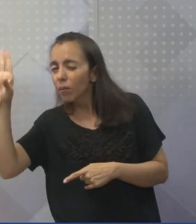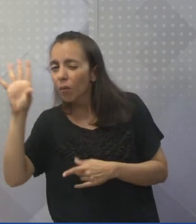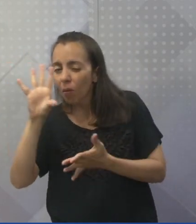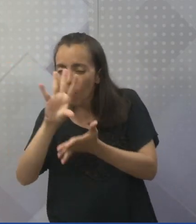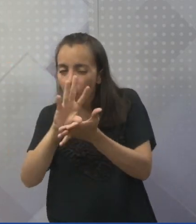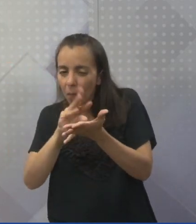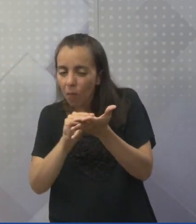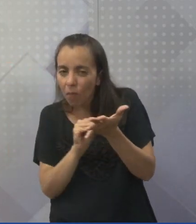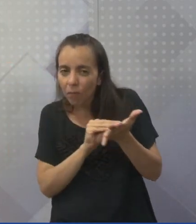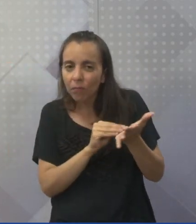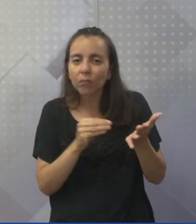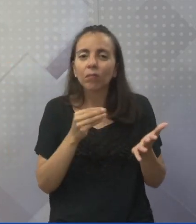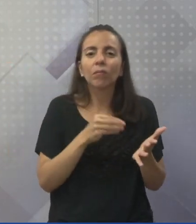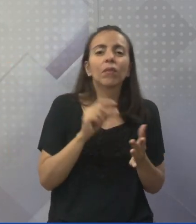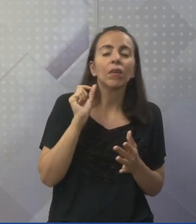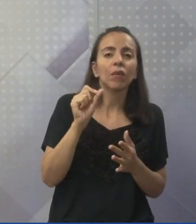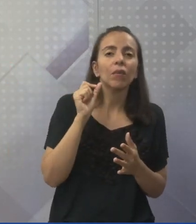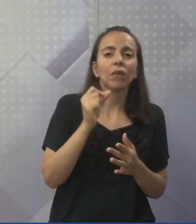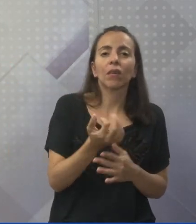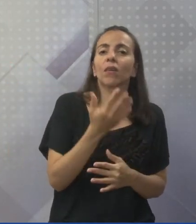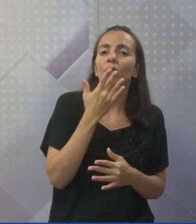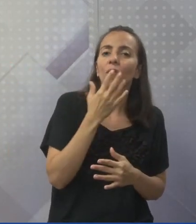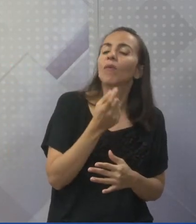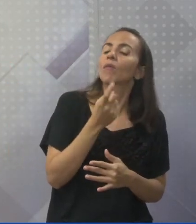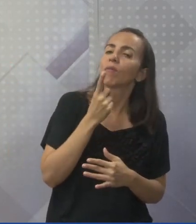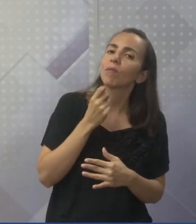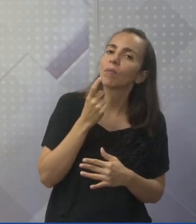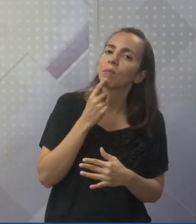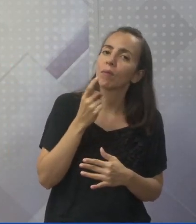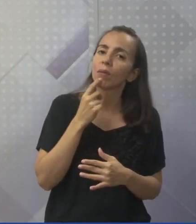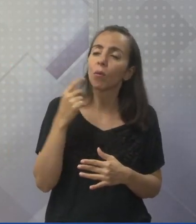comprar de outra cor, vai ter que pagar um pouco mais.